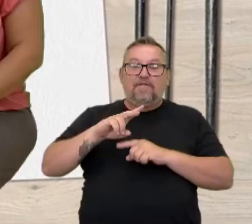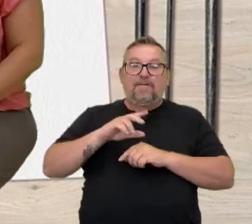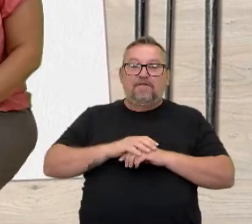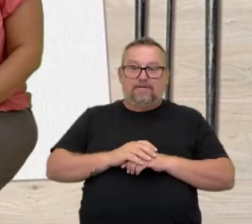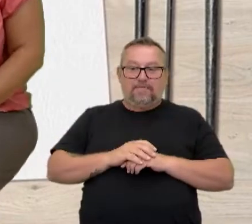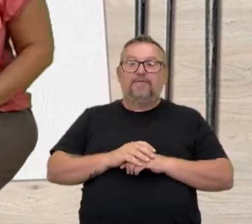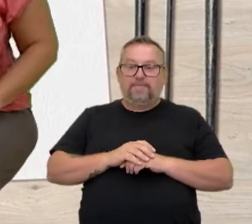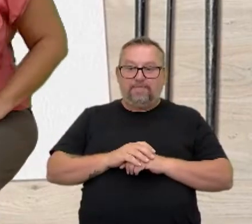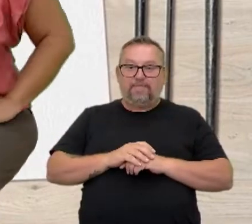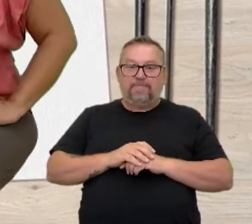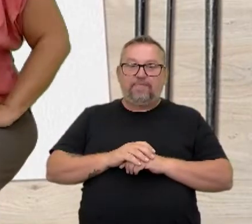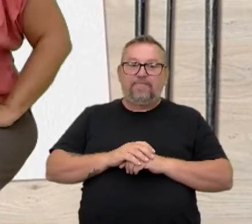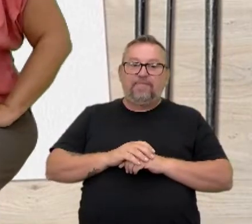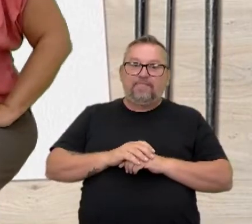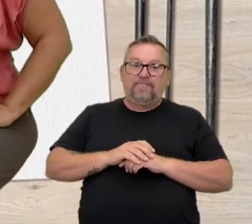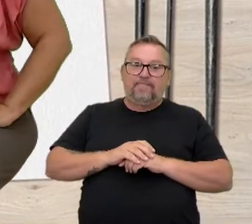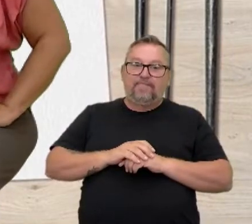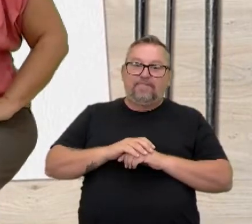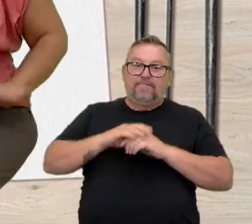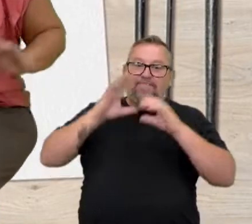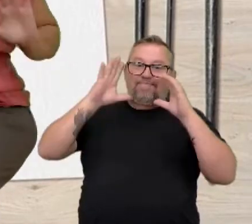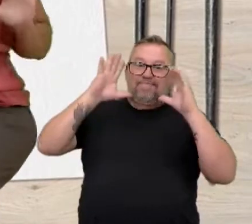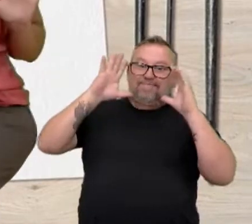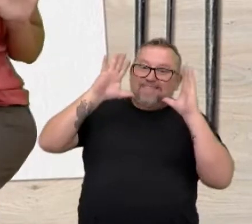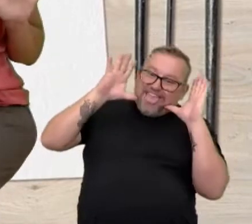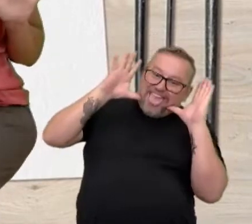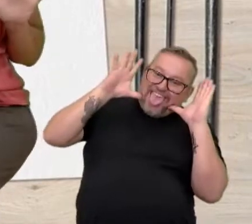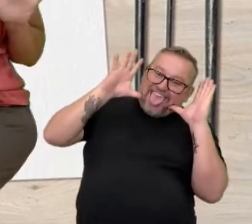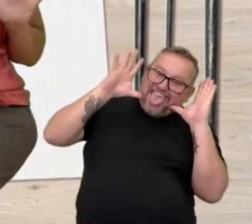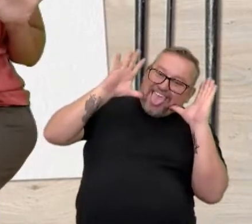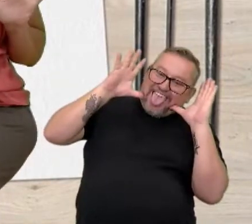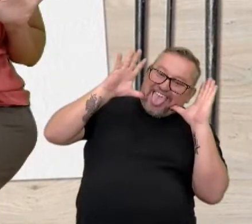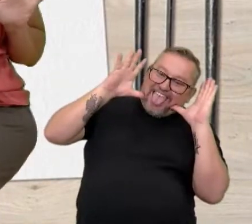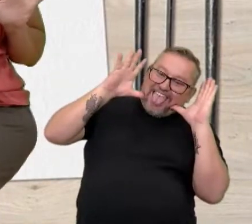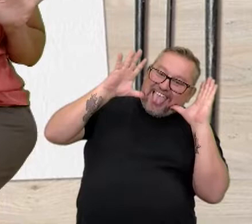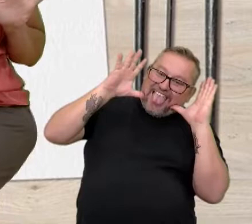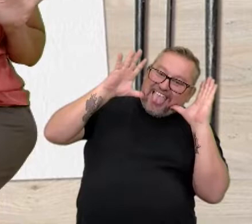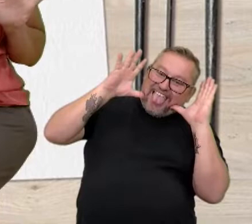pro Sidney também fazer com a gente. Sidney, 1, 2, 3.